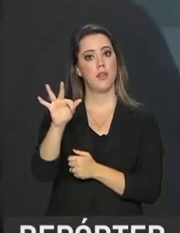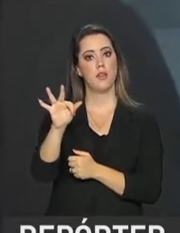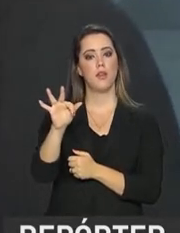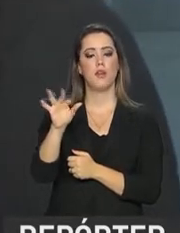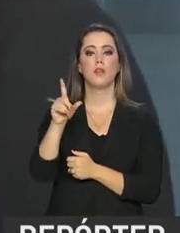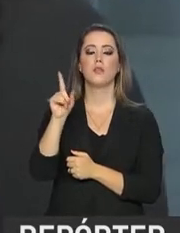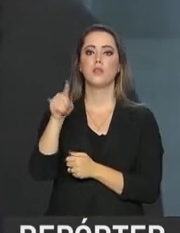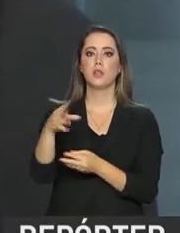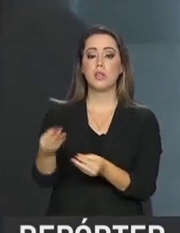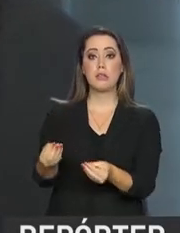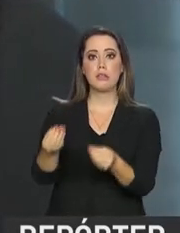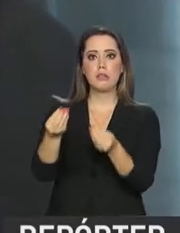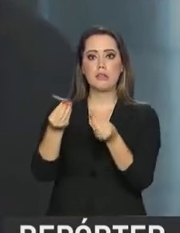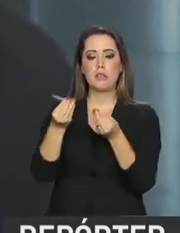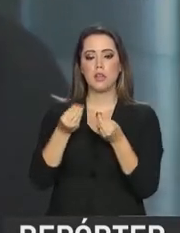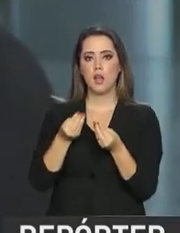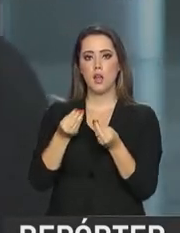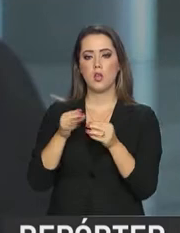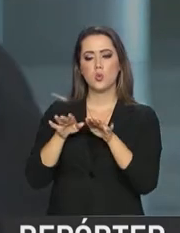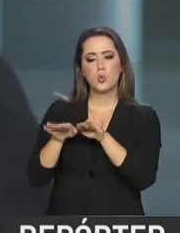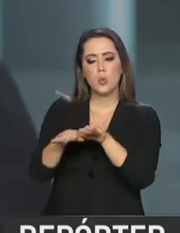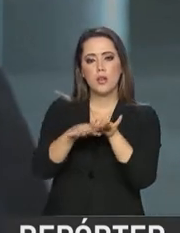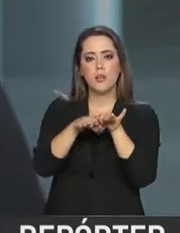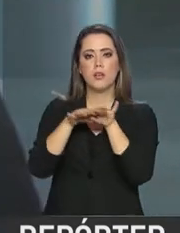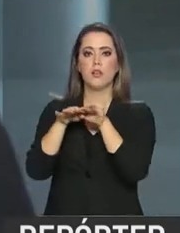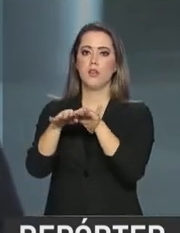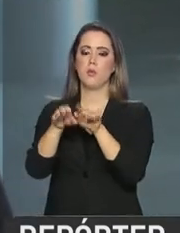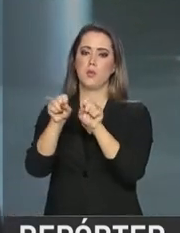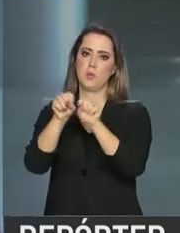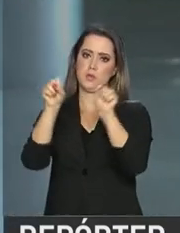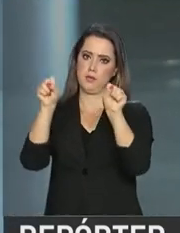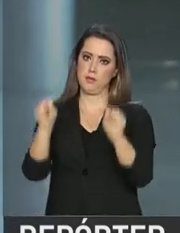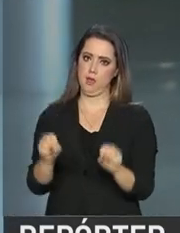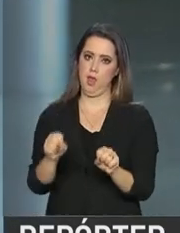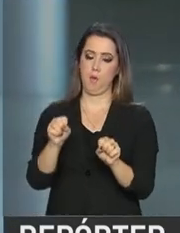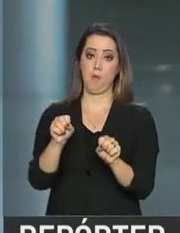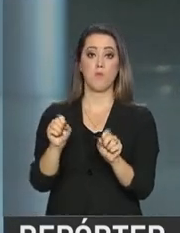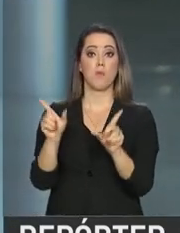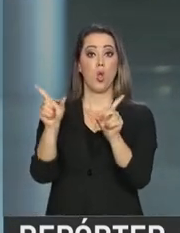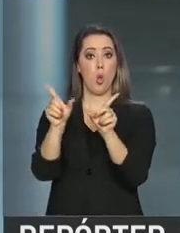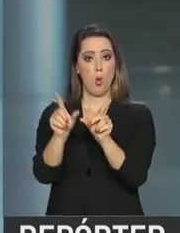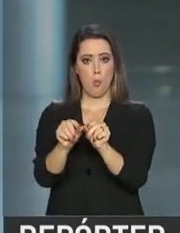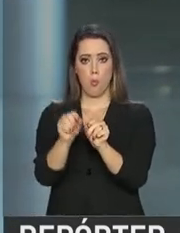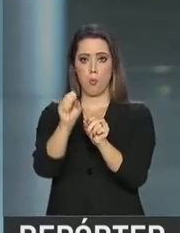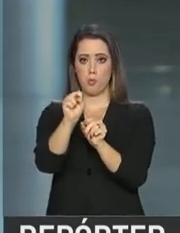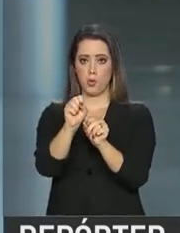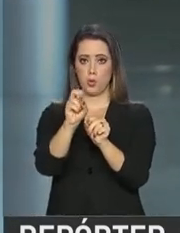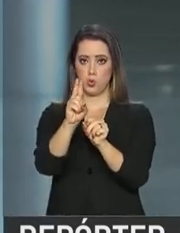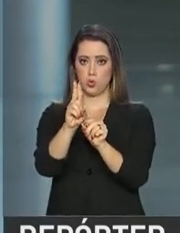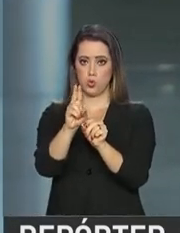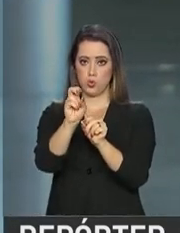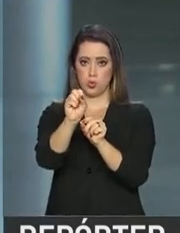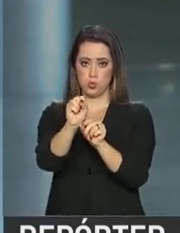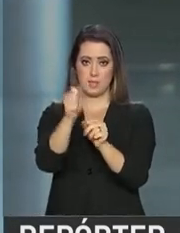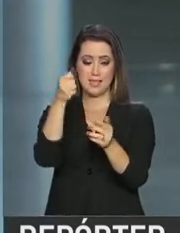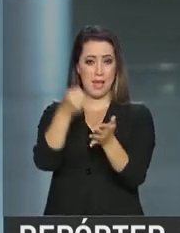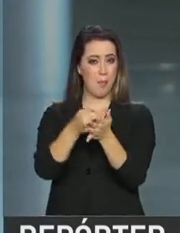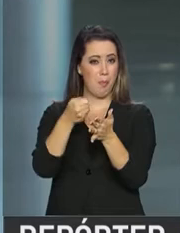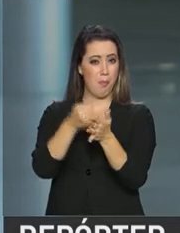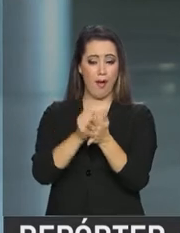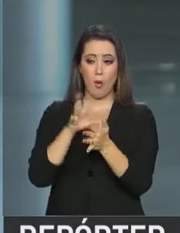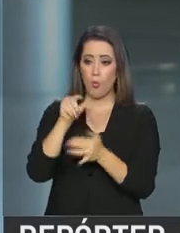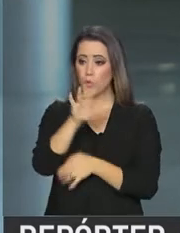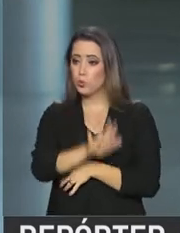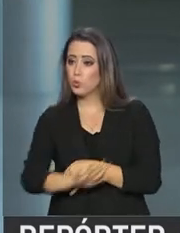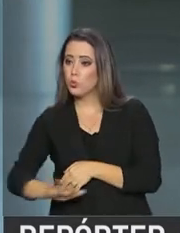traz um equilíbrio para o sistema tanto o sistema único de saúde é fundamental que é puxado por toda a coletividade toda a